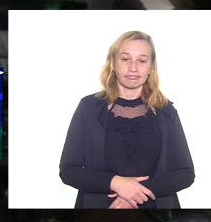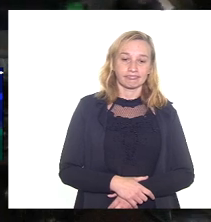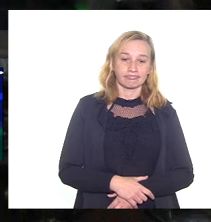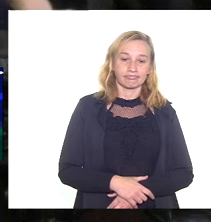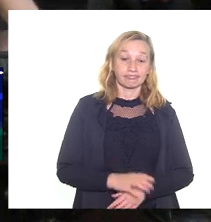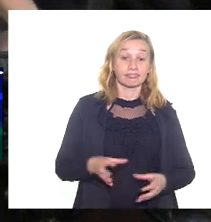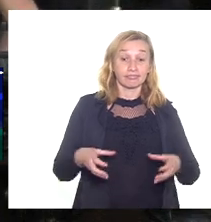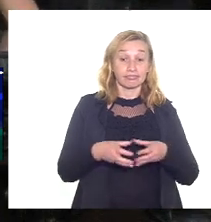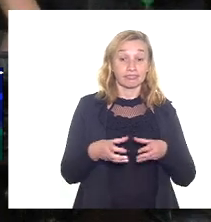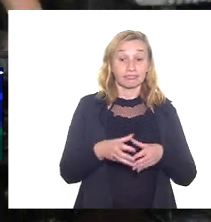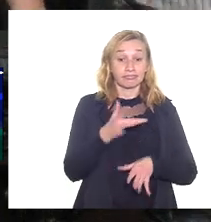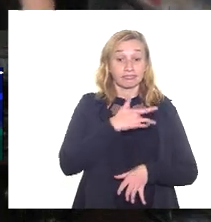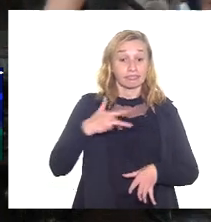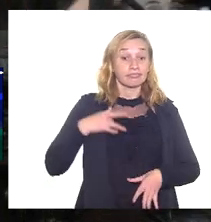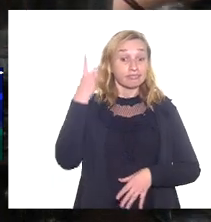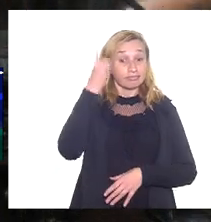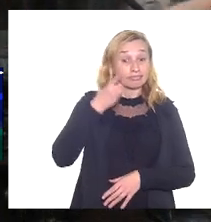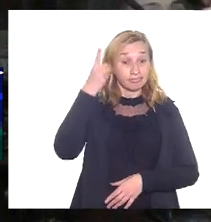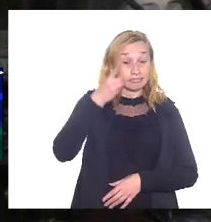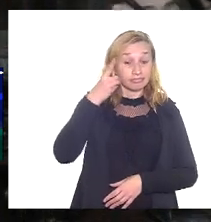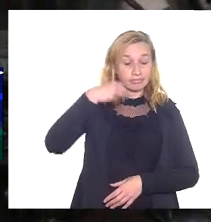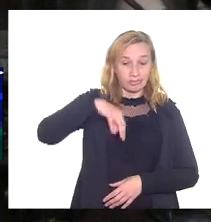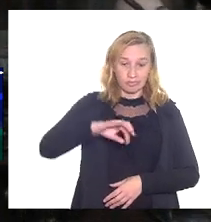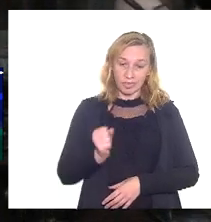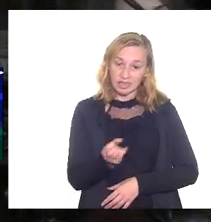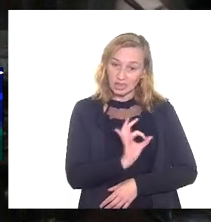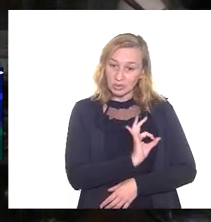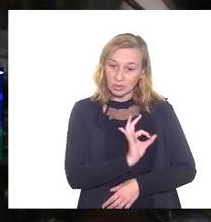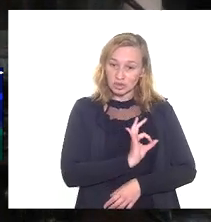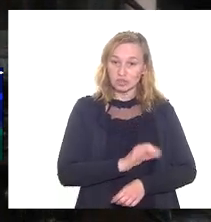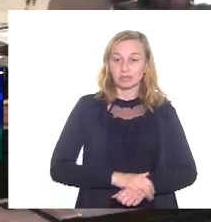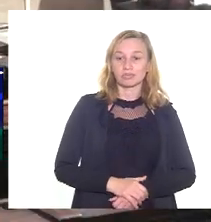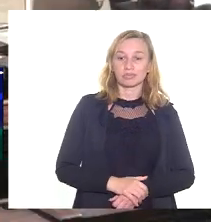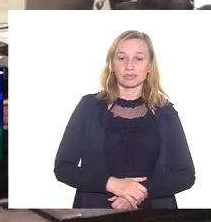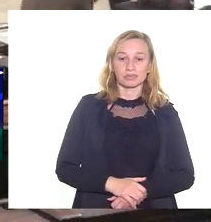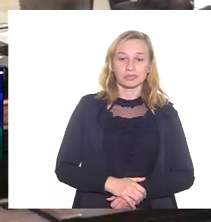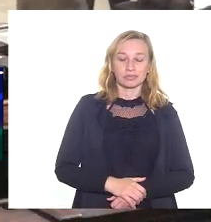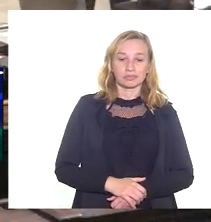Pela Comissão de Saúde, deputada Marta Rocha.